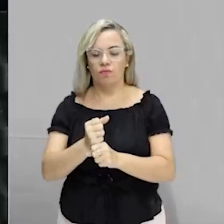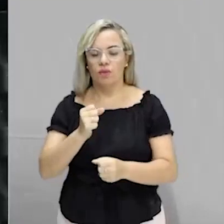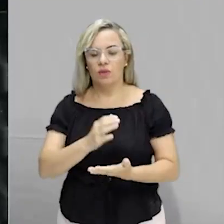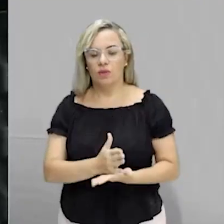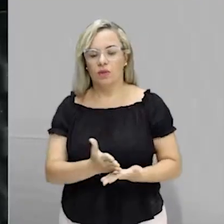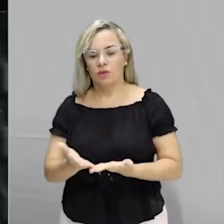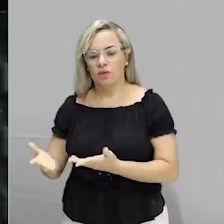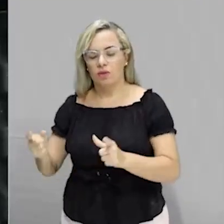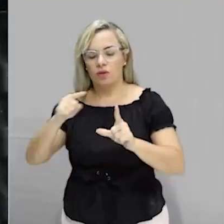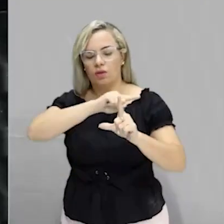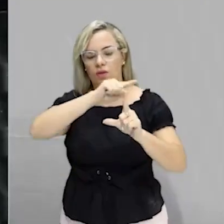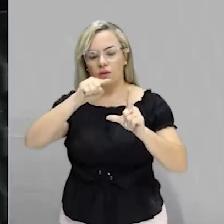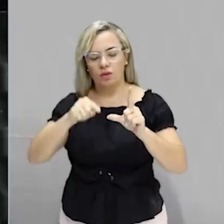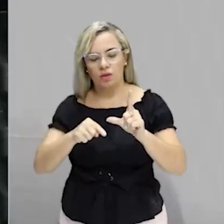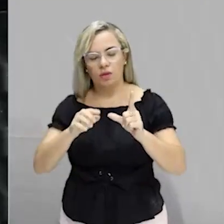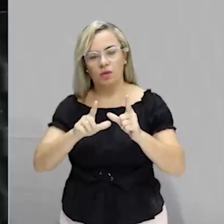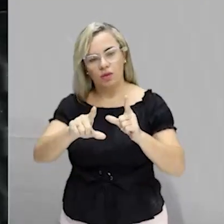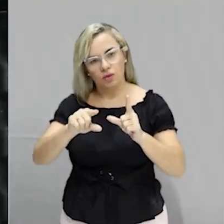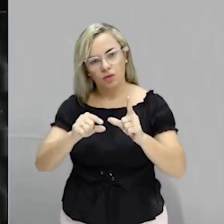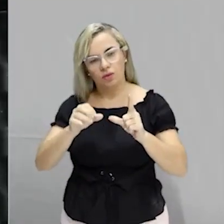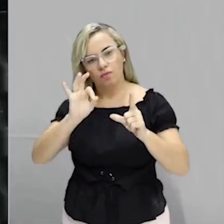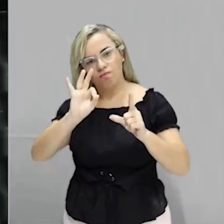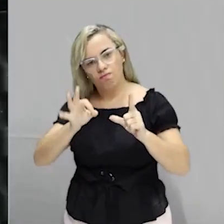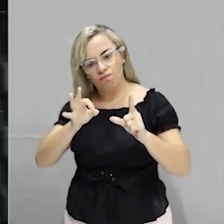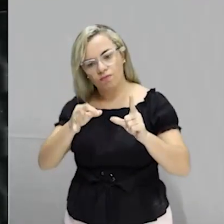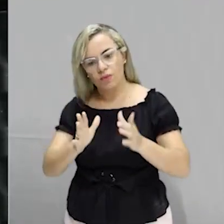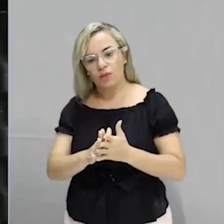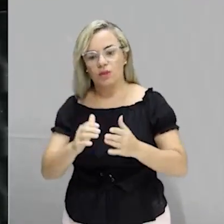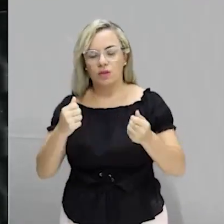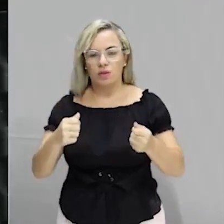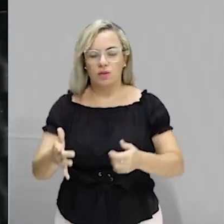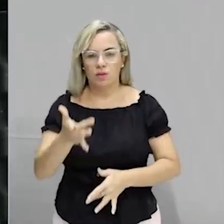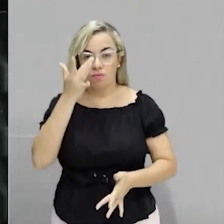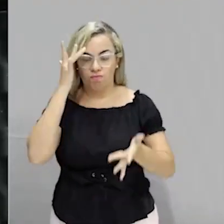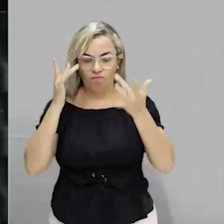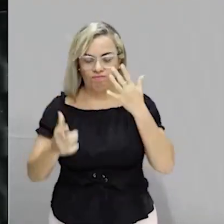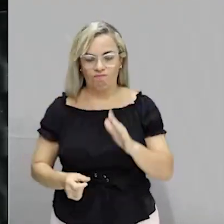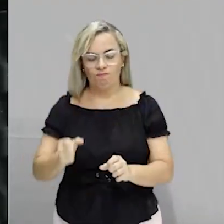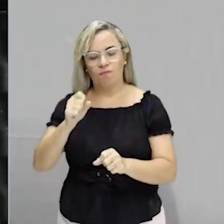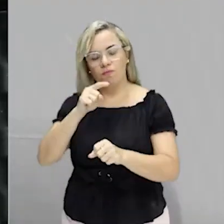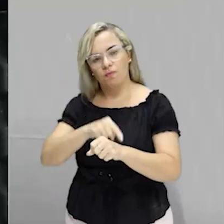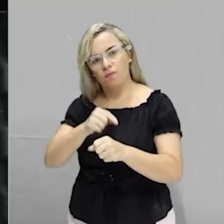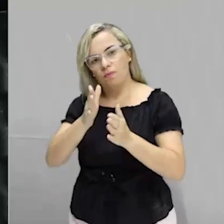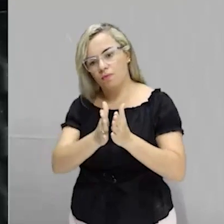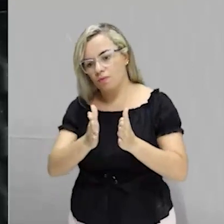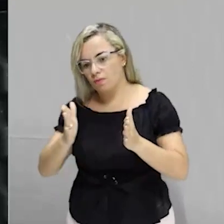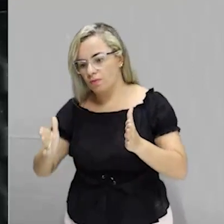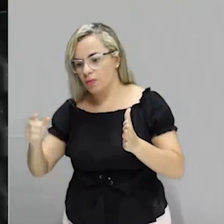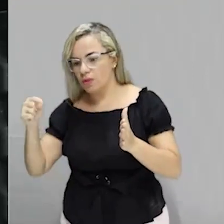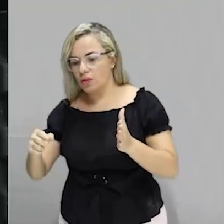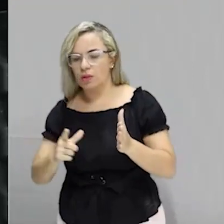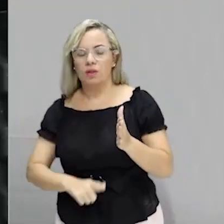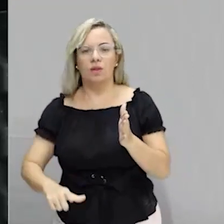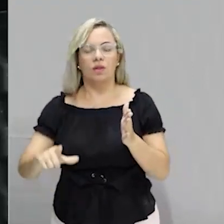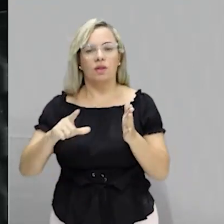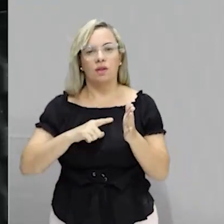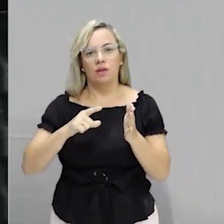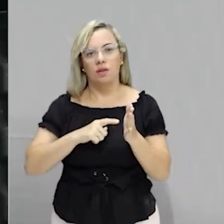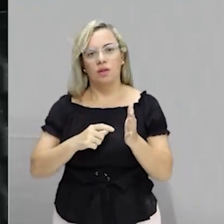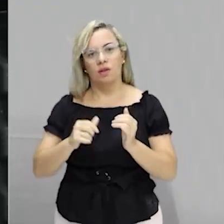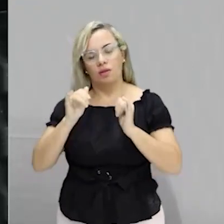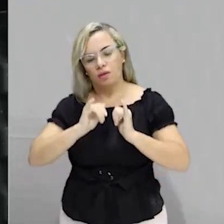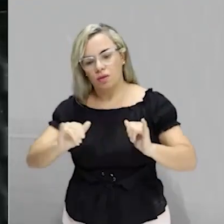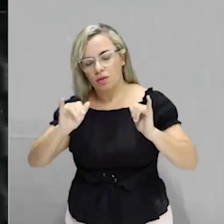qual delas é o nosso gabarito. Lembrando que eu preciso dizer o tempo, levando em conta que um daqueles 4